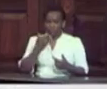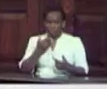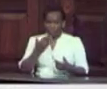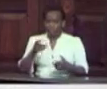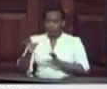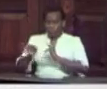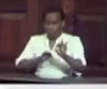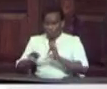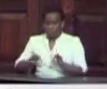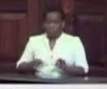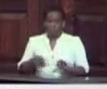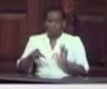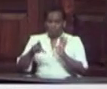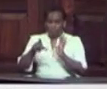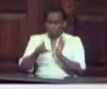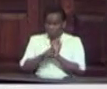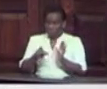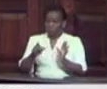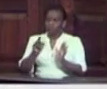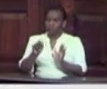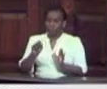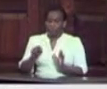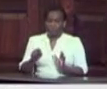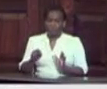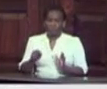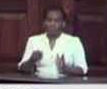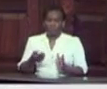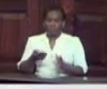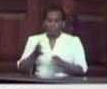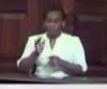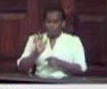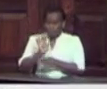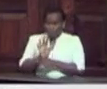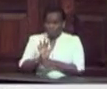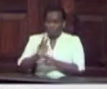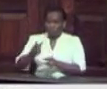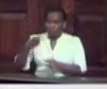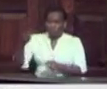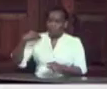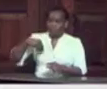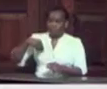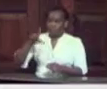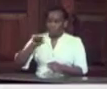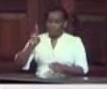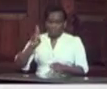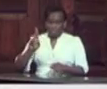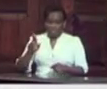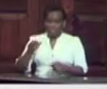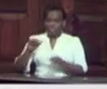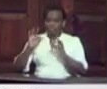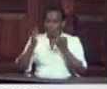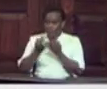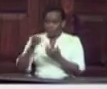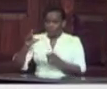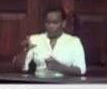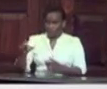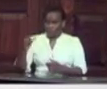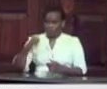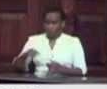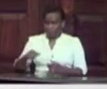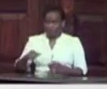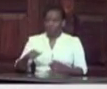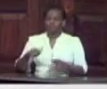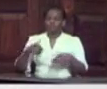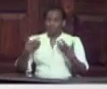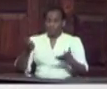esse projeto, nada mais é do que dar um aumento de R$100 ao Bolsa Família.